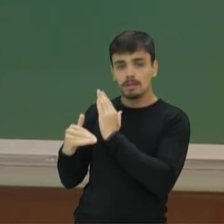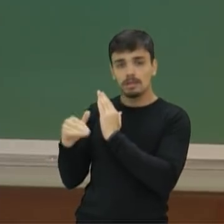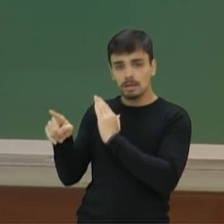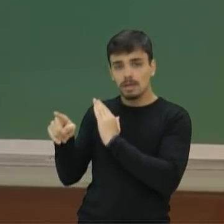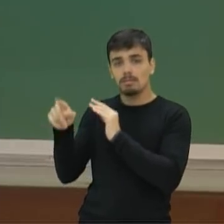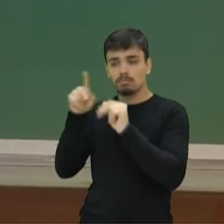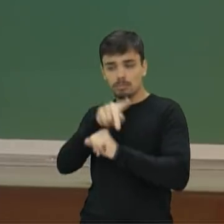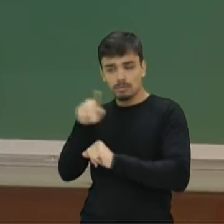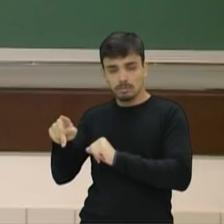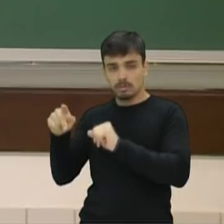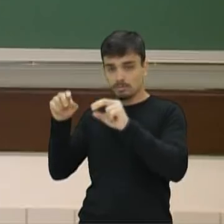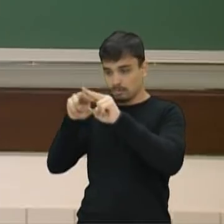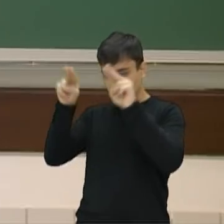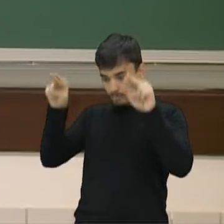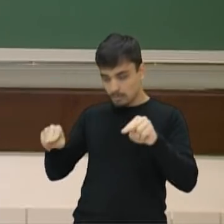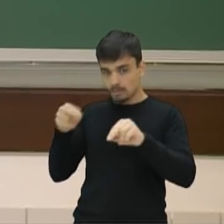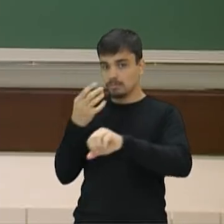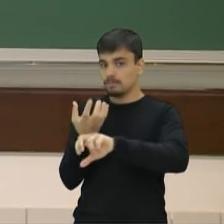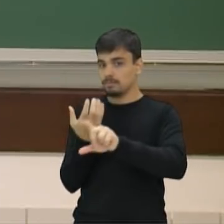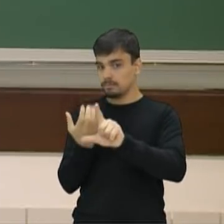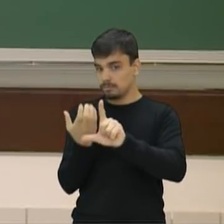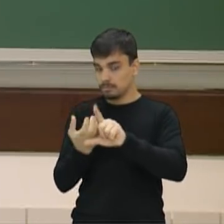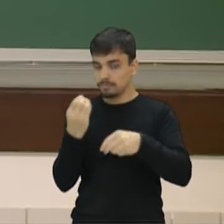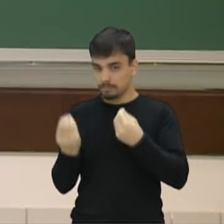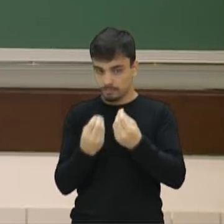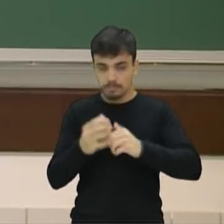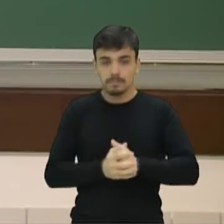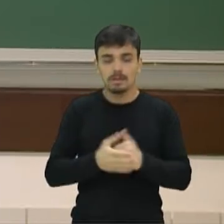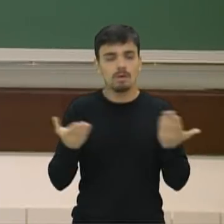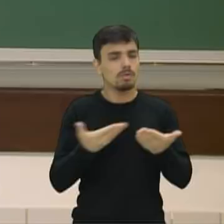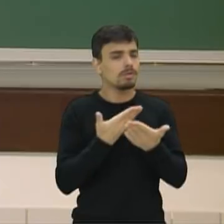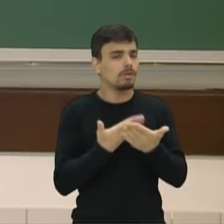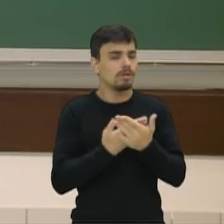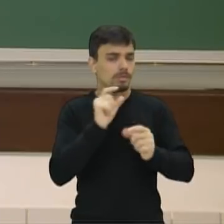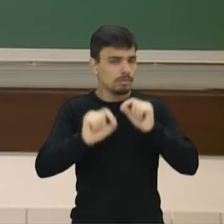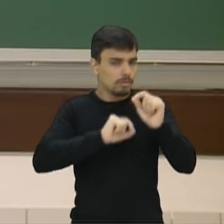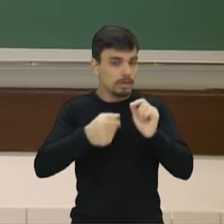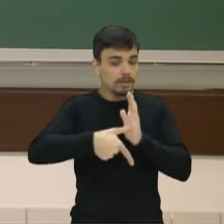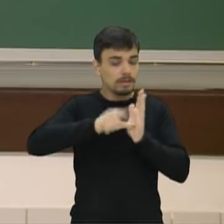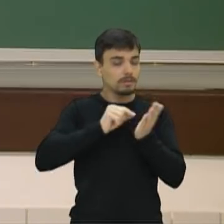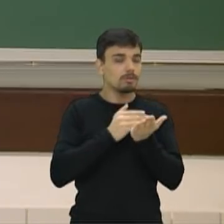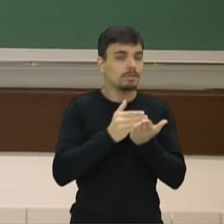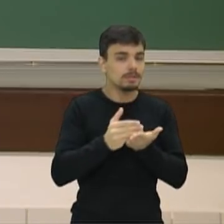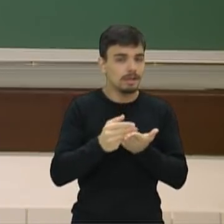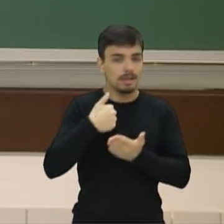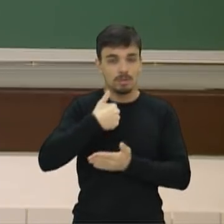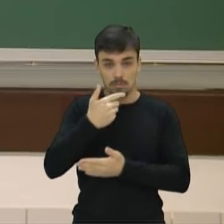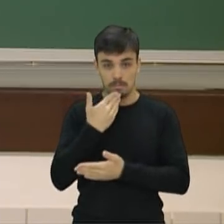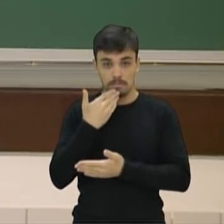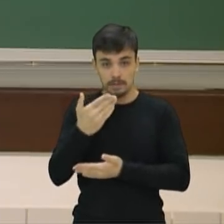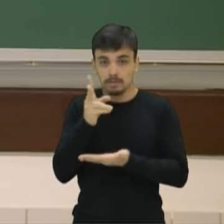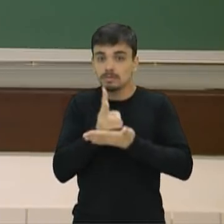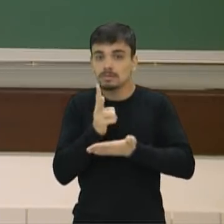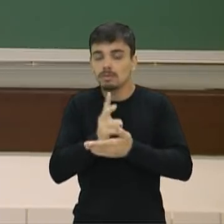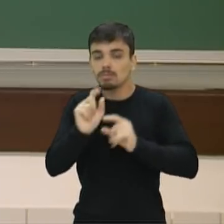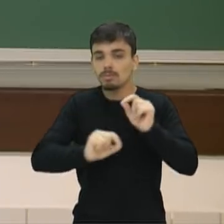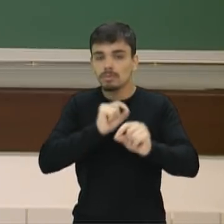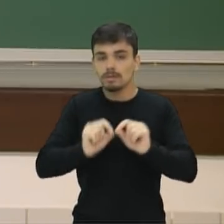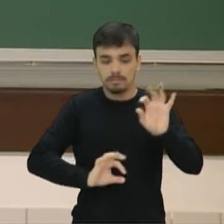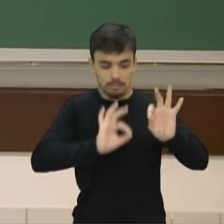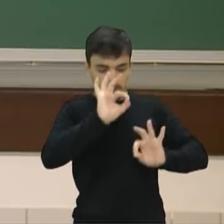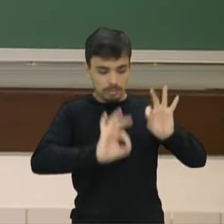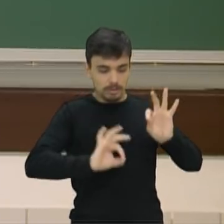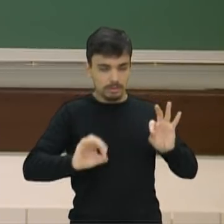no mural, tá? E para nossa aulinha aqui, o que a gente tem que fazer? Antes de começar, a teacher sempre pede para vocês